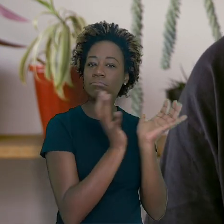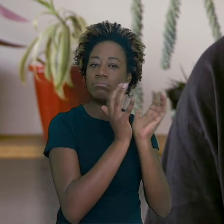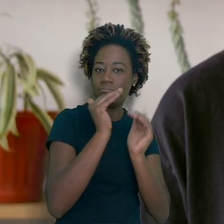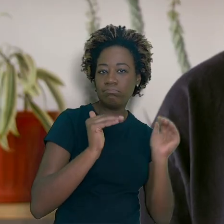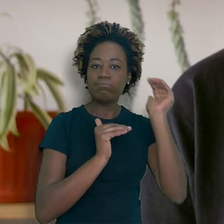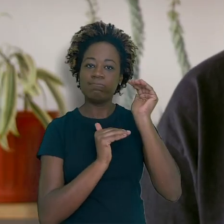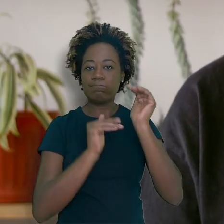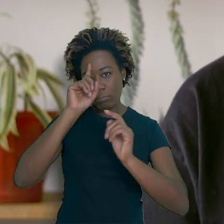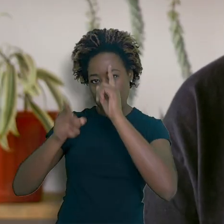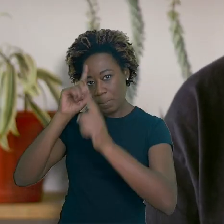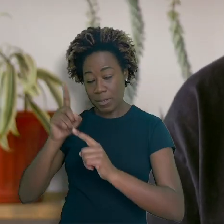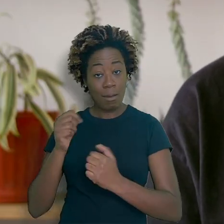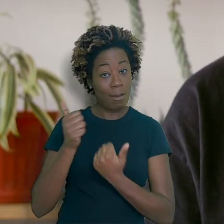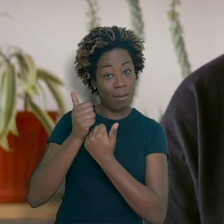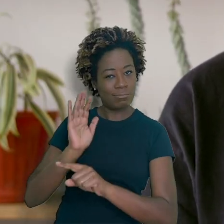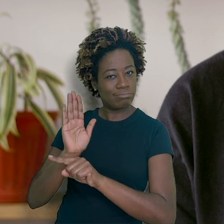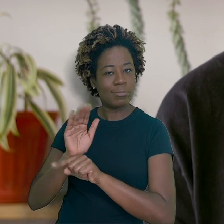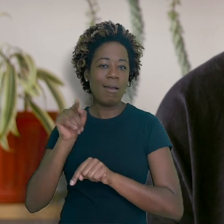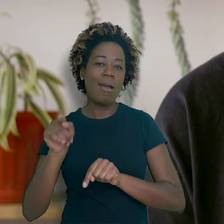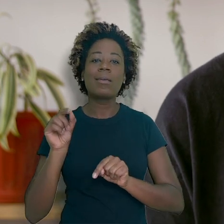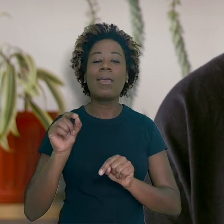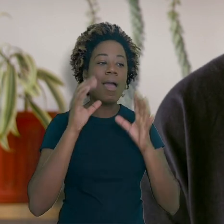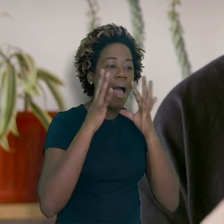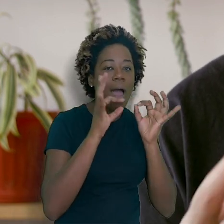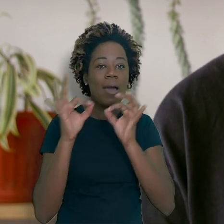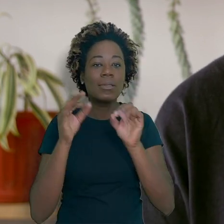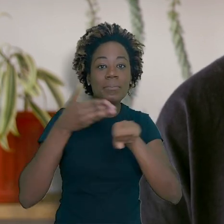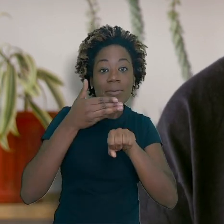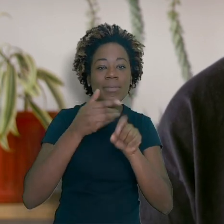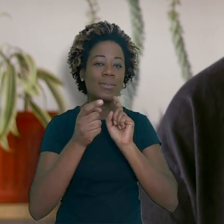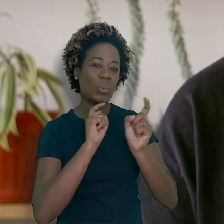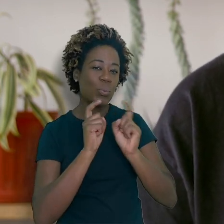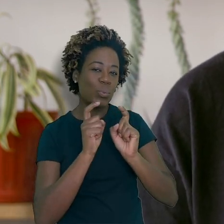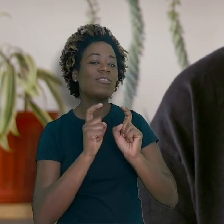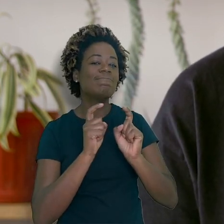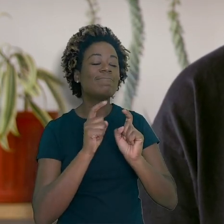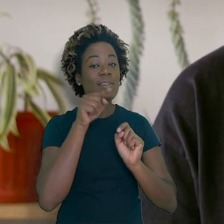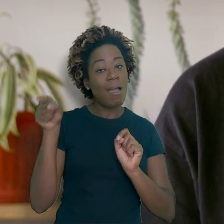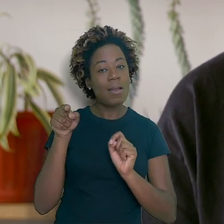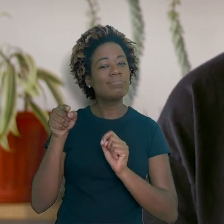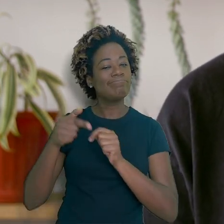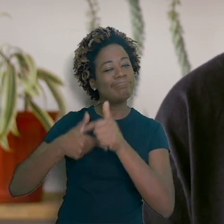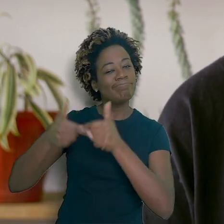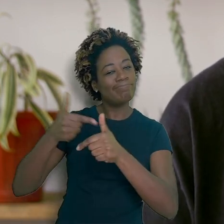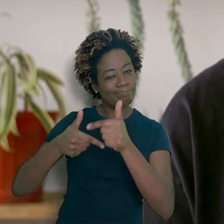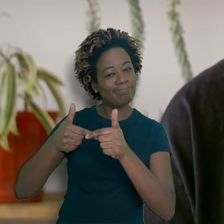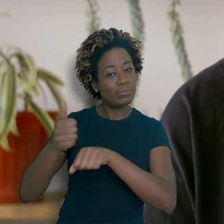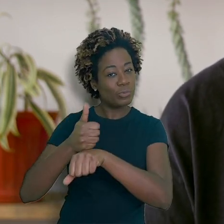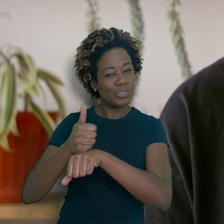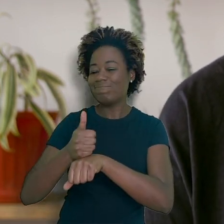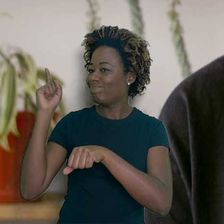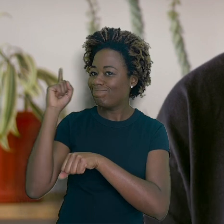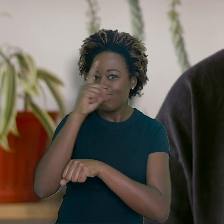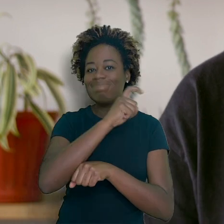está acima. Então, o bom assistente de produção, ele é bem atento, participa das reuniões e é uma profissão muito difícil de